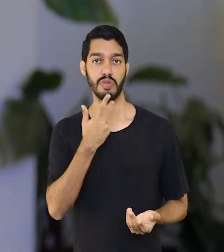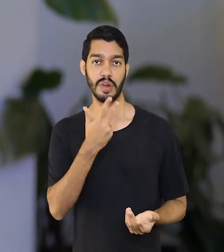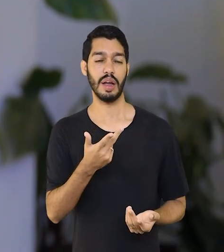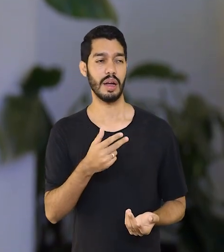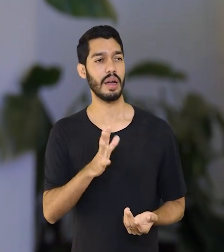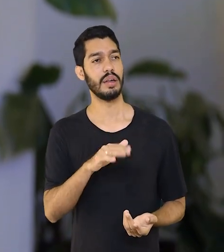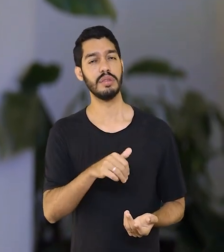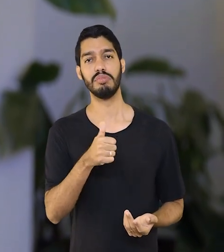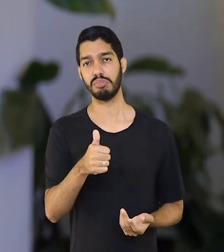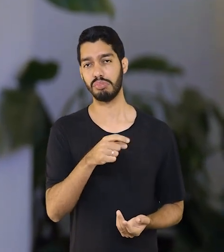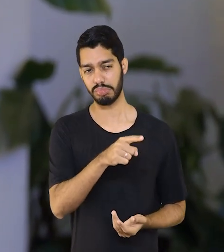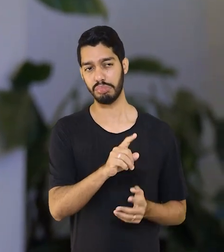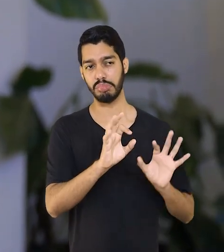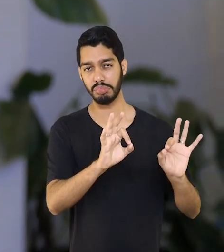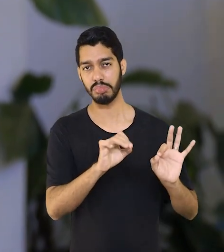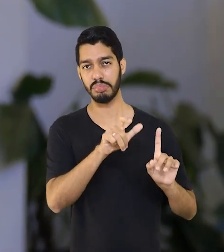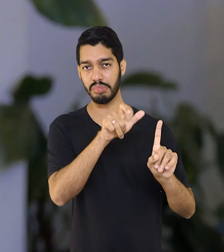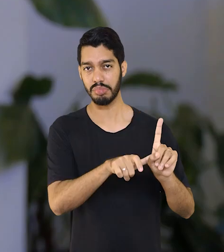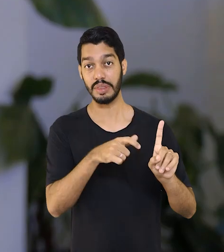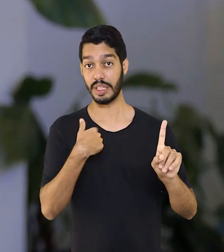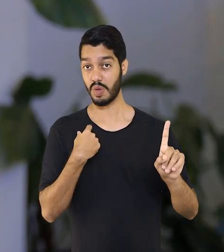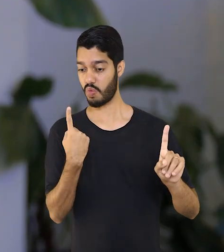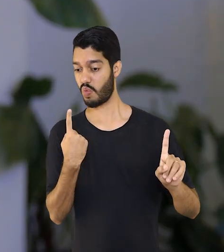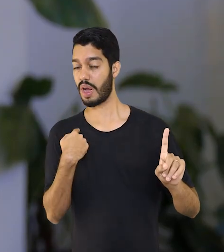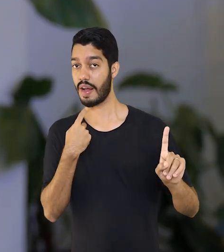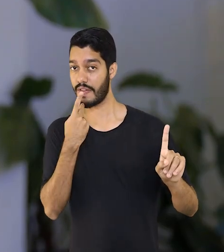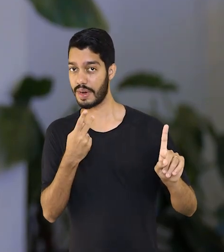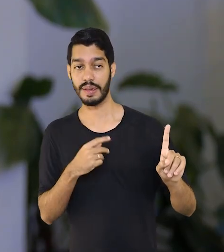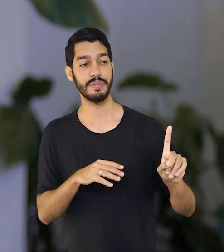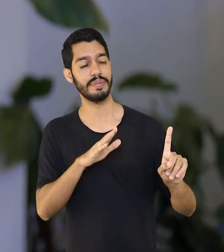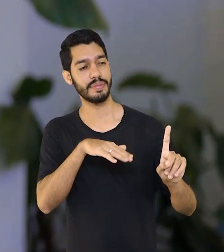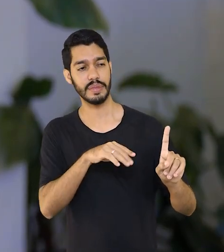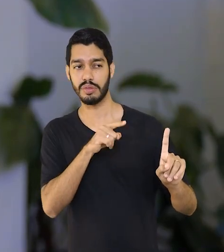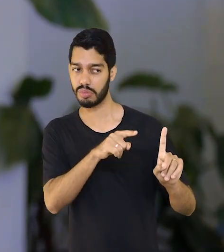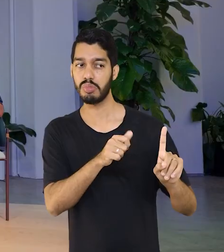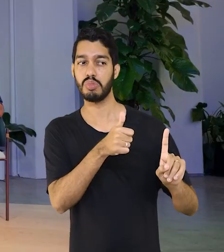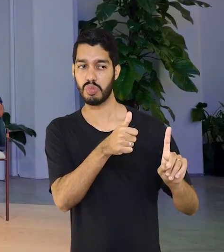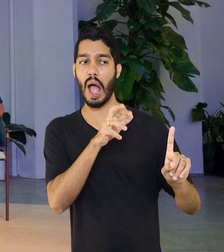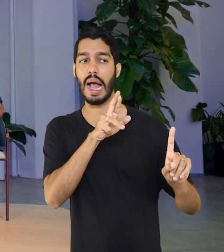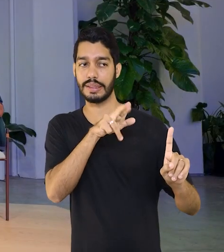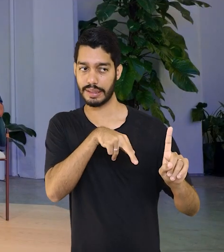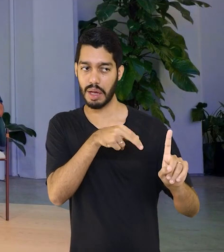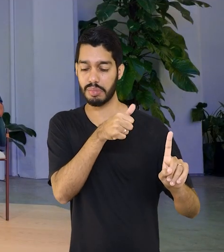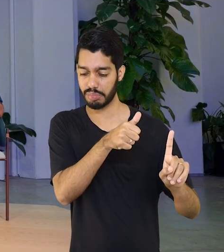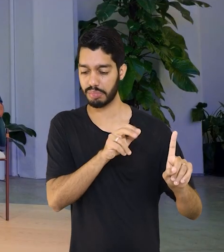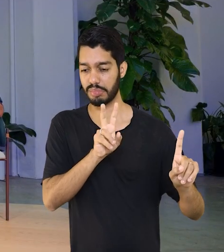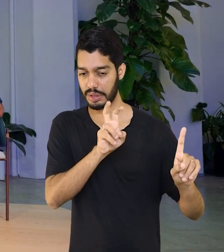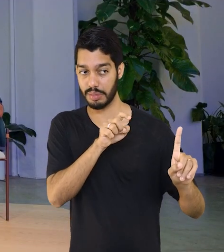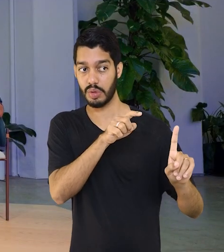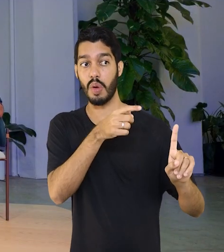eu digo, companheira, eu não vou dizer o nome porque ela é brilhante, eu vou fazer a crítica. Companheira, você está coberta de razão, a sua